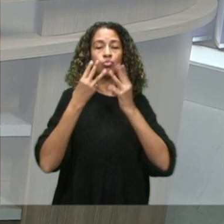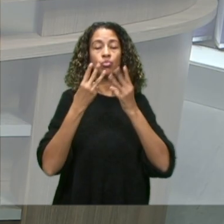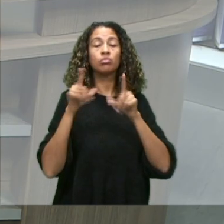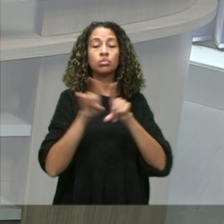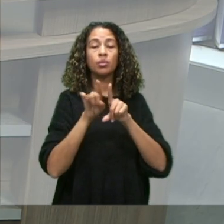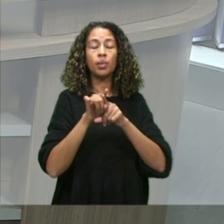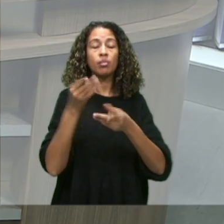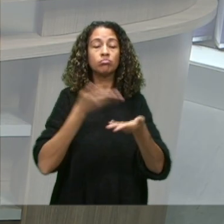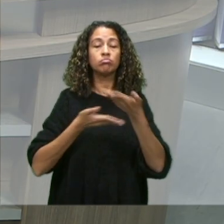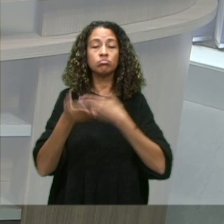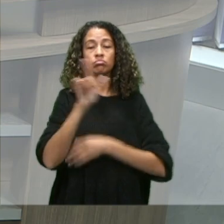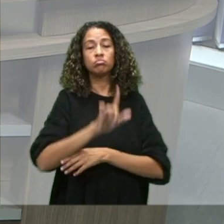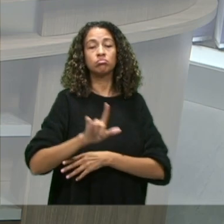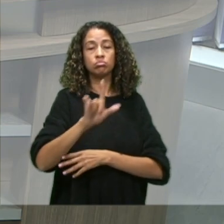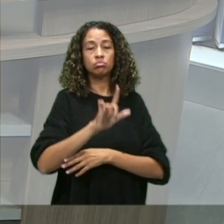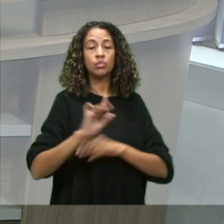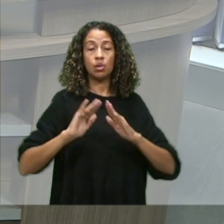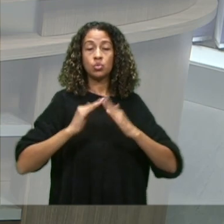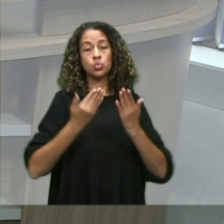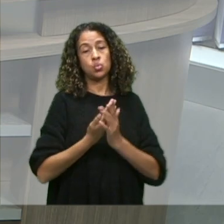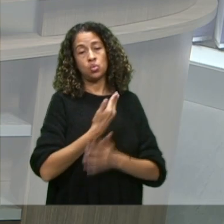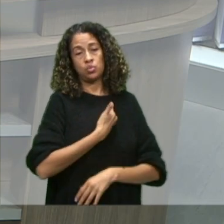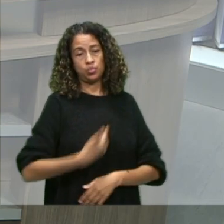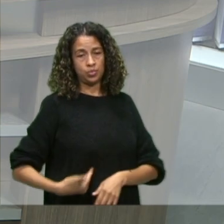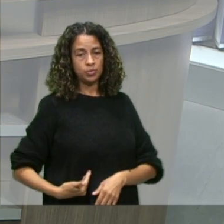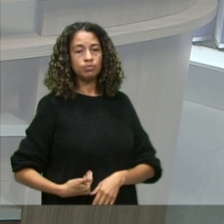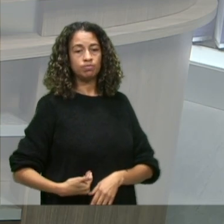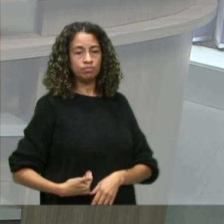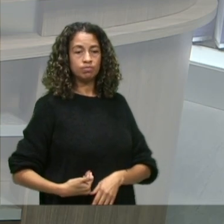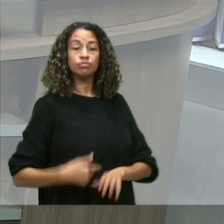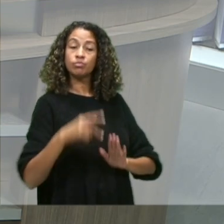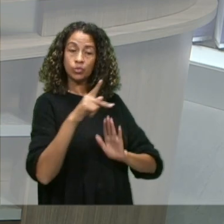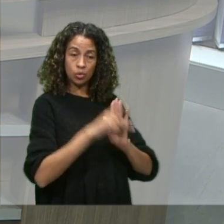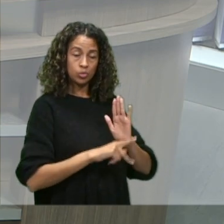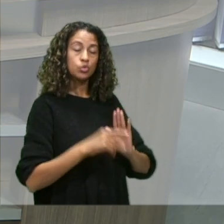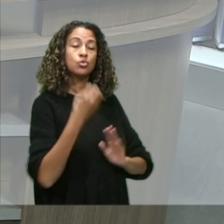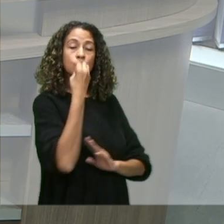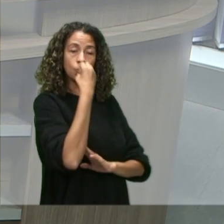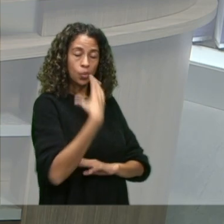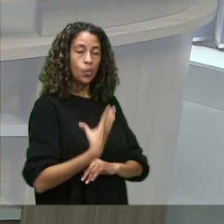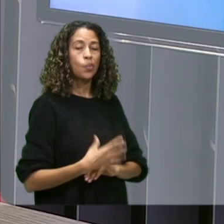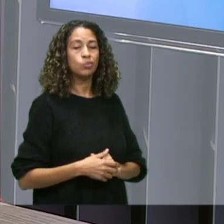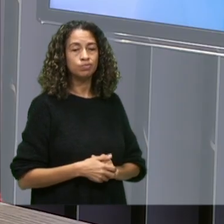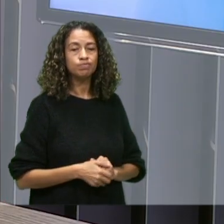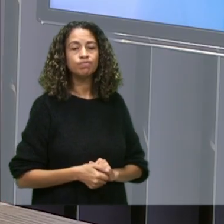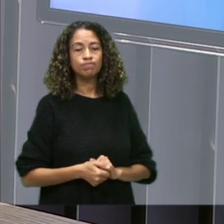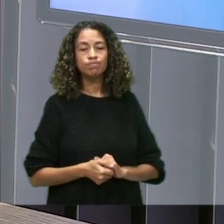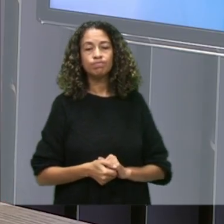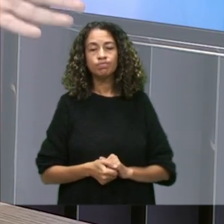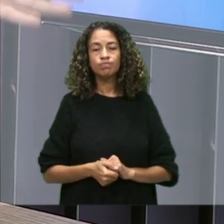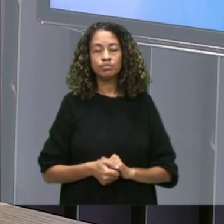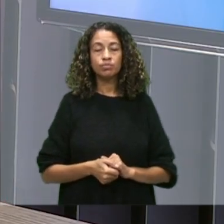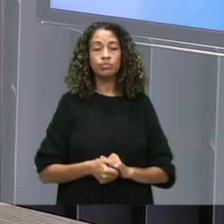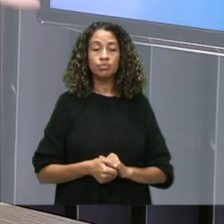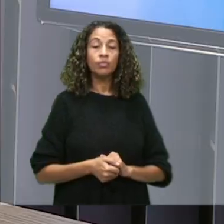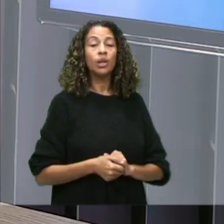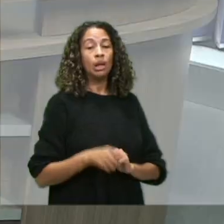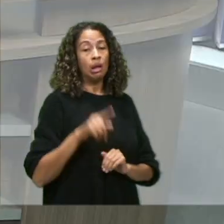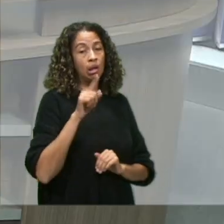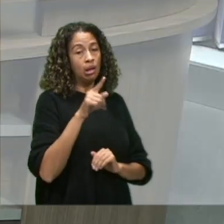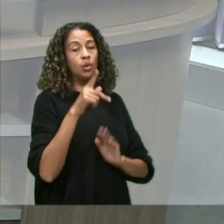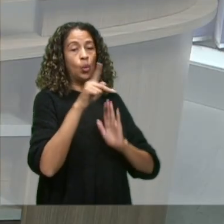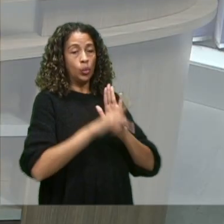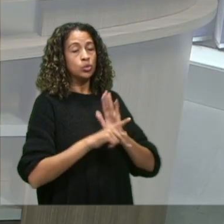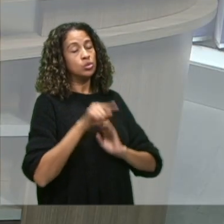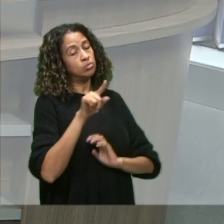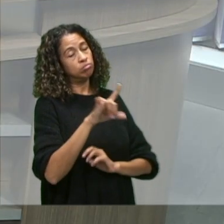literária nas escolas públicas. Olha que projeto muito bom. E falando, esse é um projeto que você